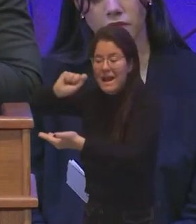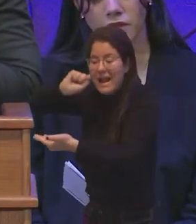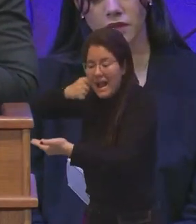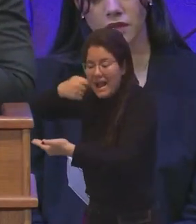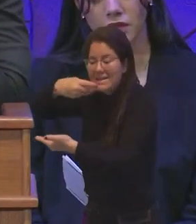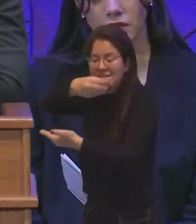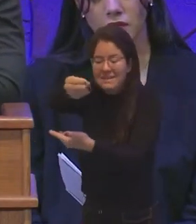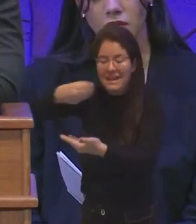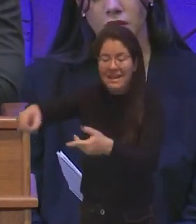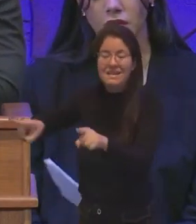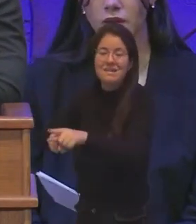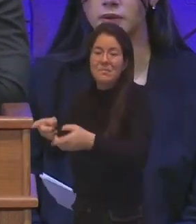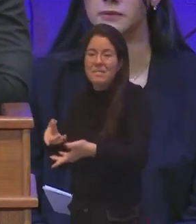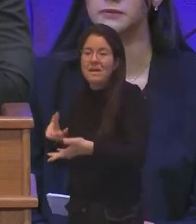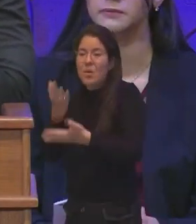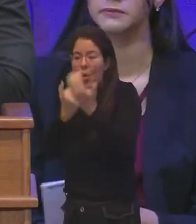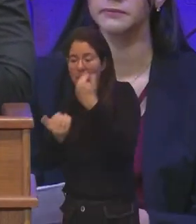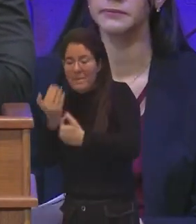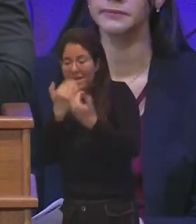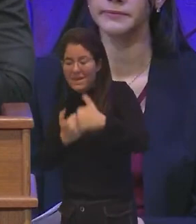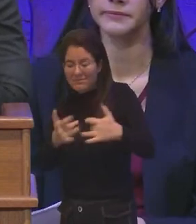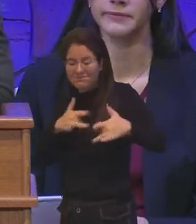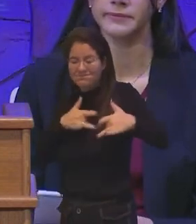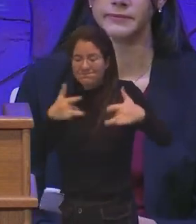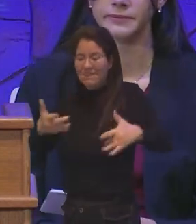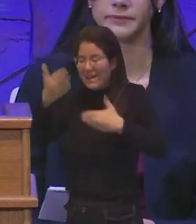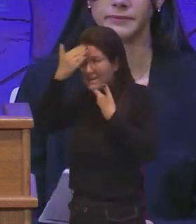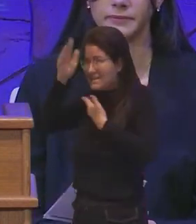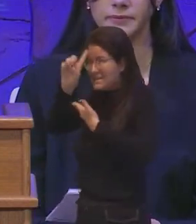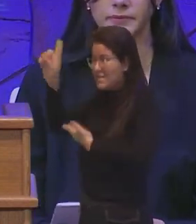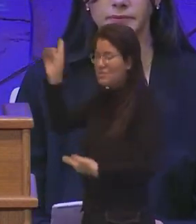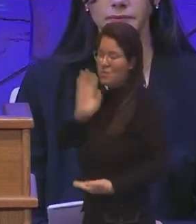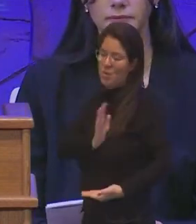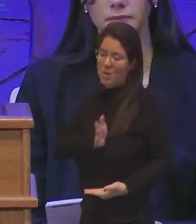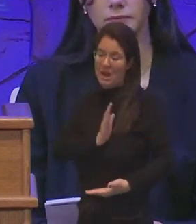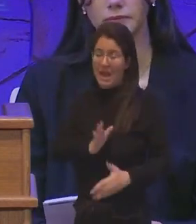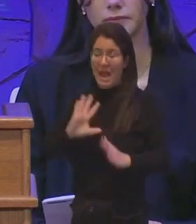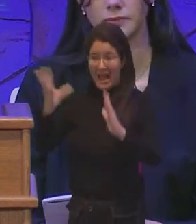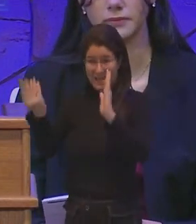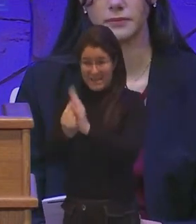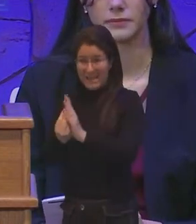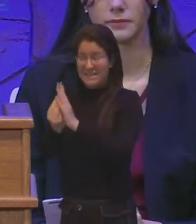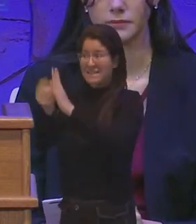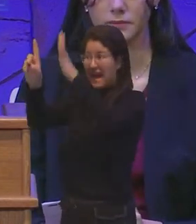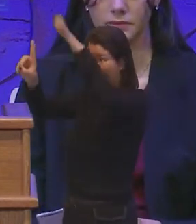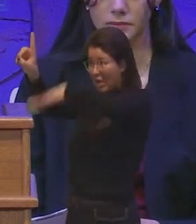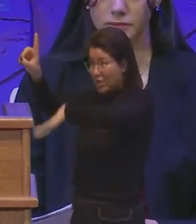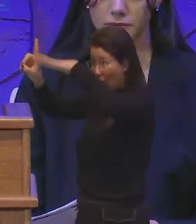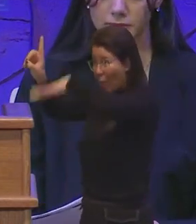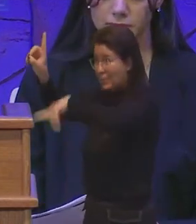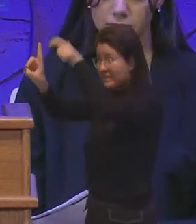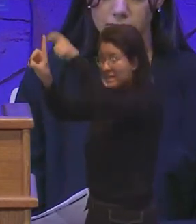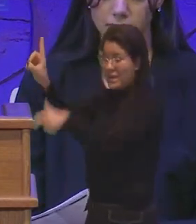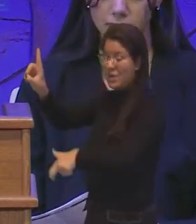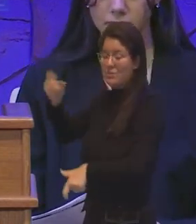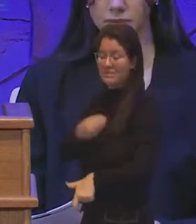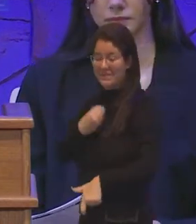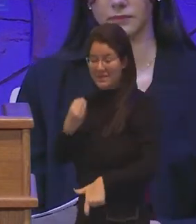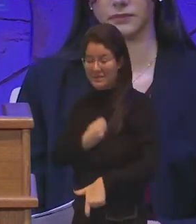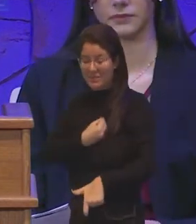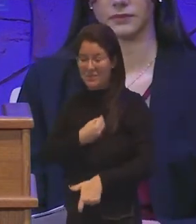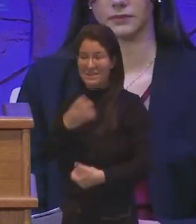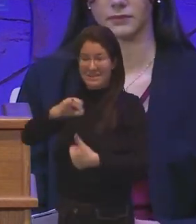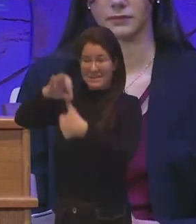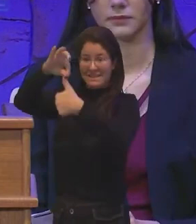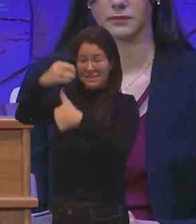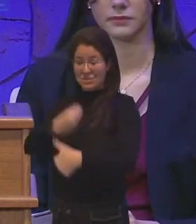alegria e singeleza de coração. A igreja que adora o Deus vivo no templo, a igreja que adorava o Cristo vivo